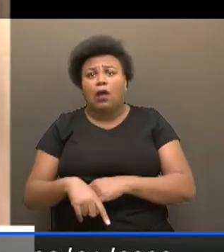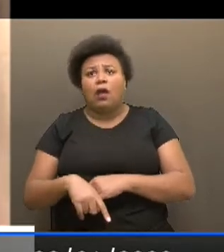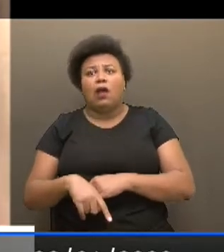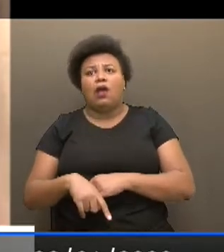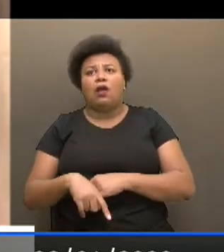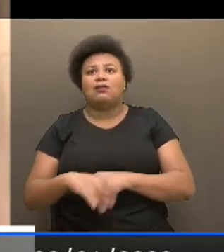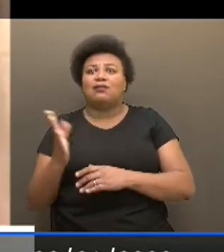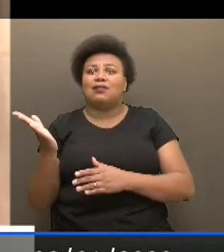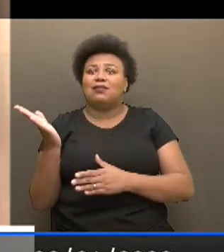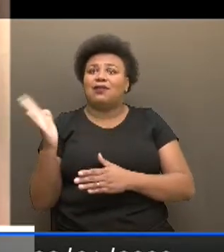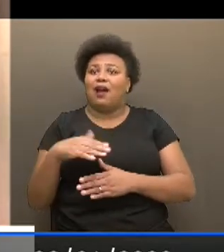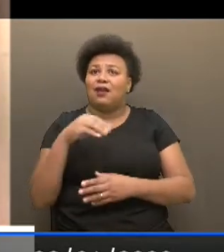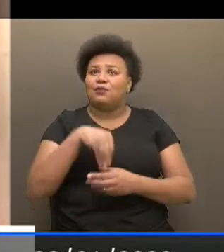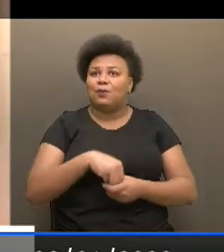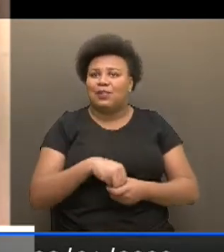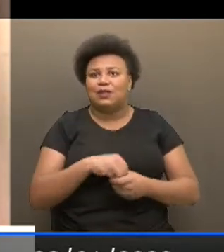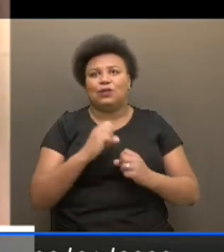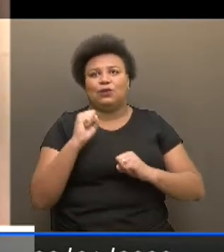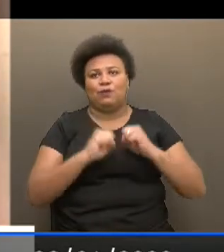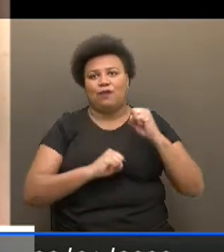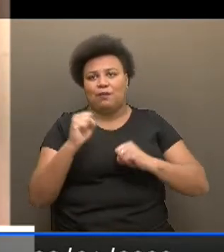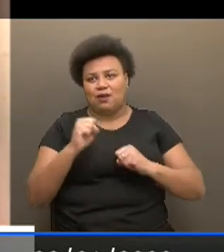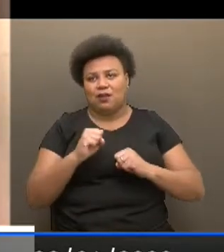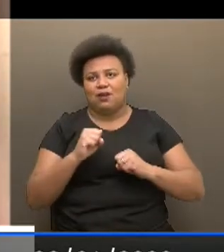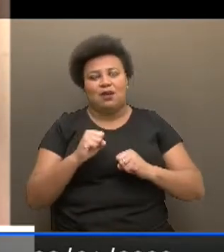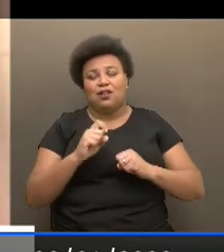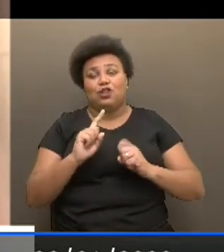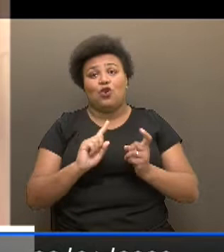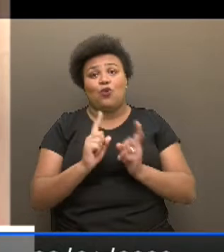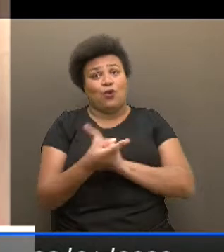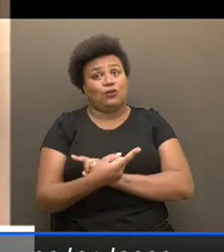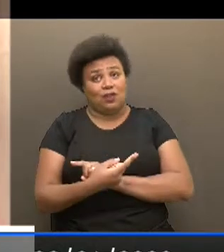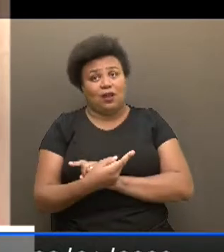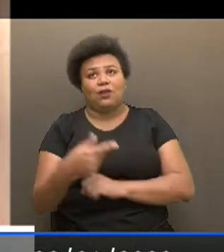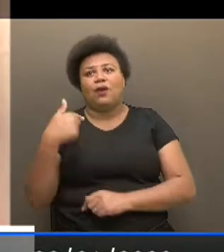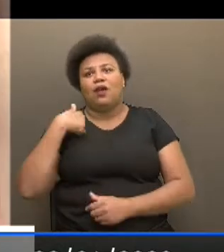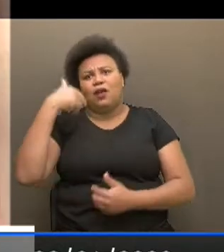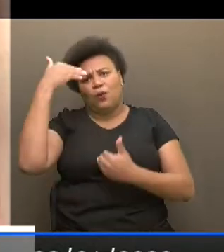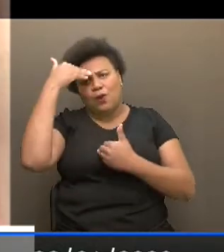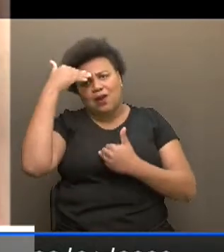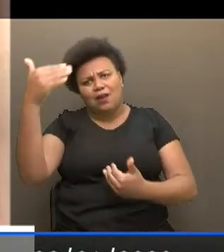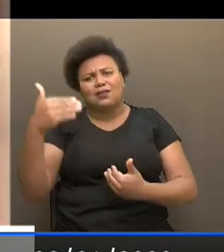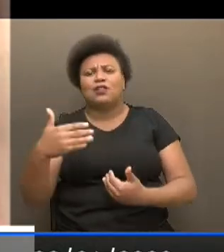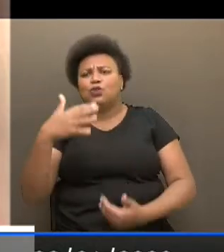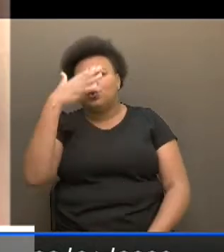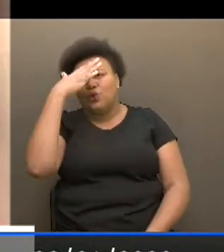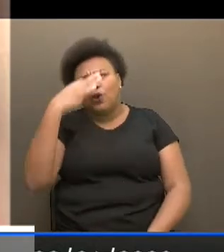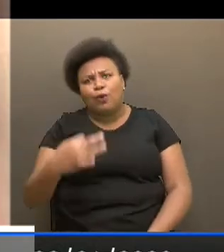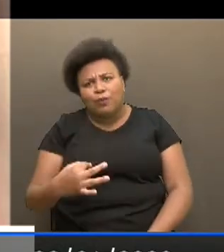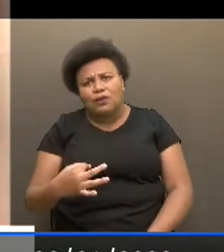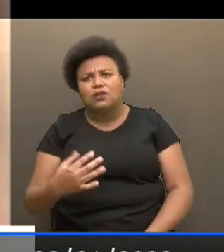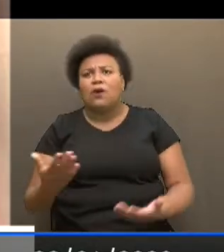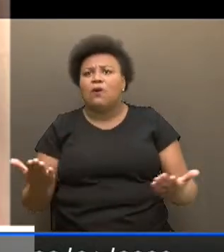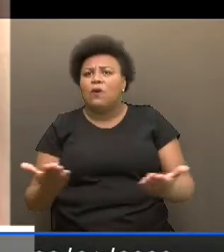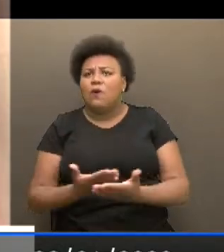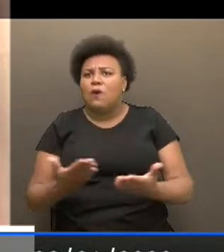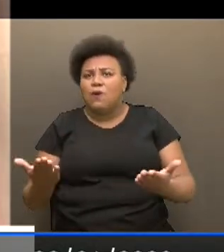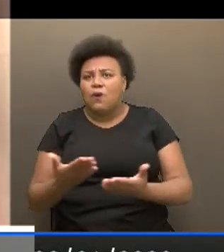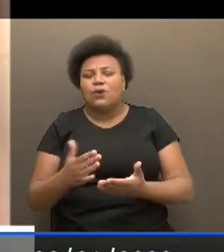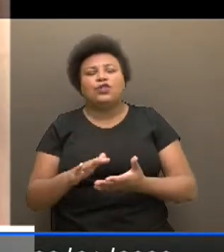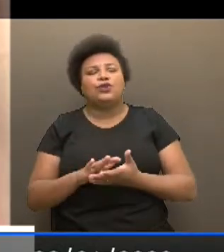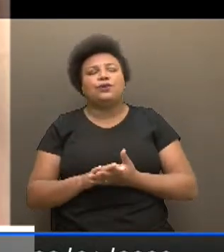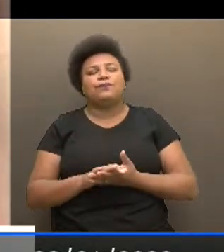fábrica. Não é da fábrica que ele vem. Então, eu agradeço muito a compreensão. Hoje, quando